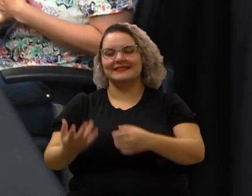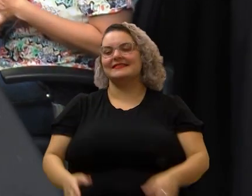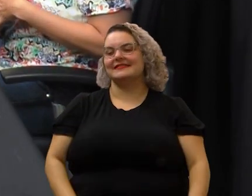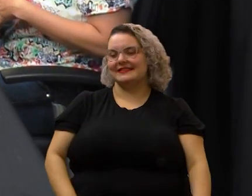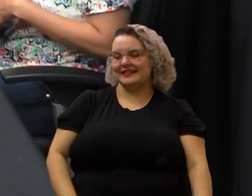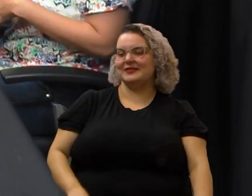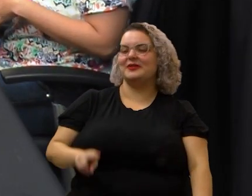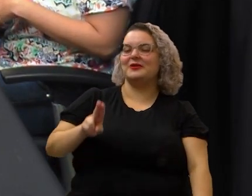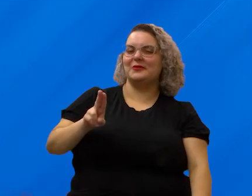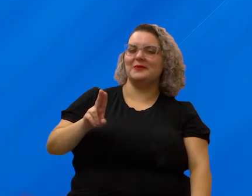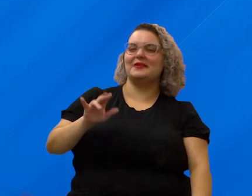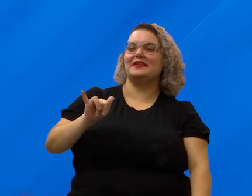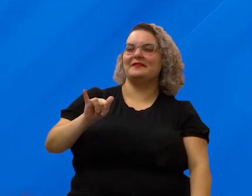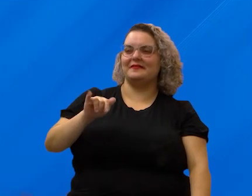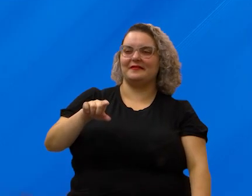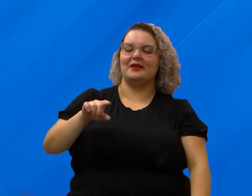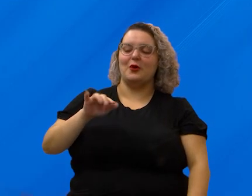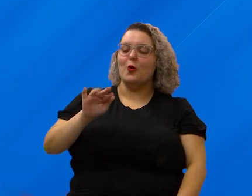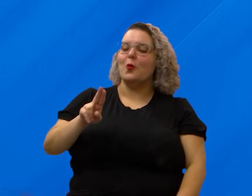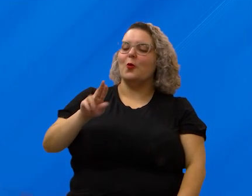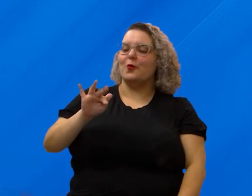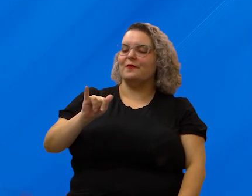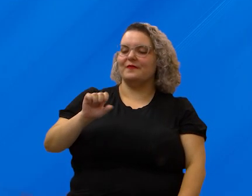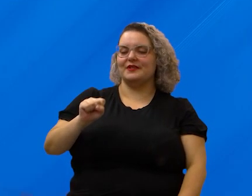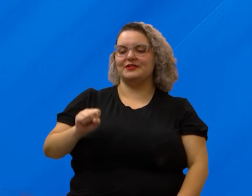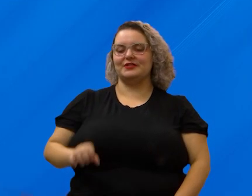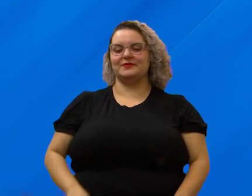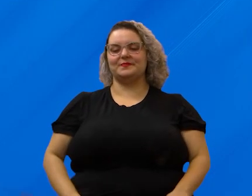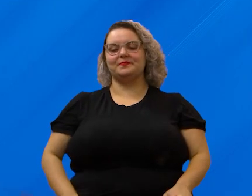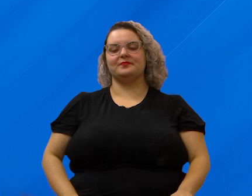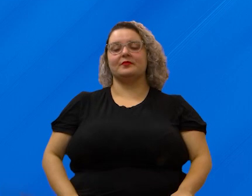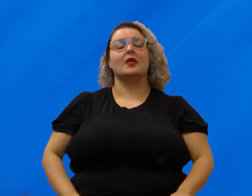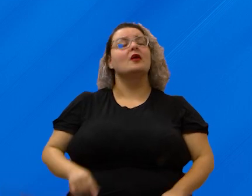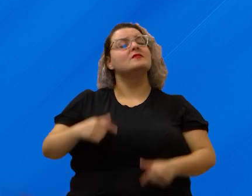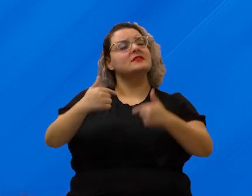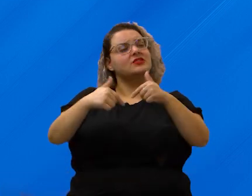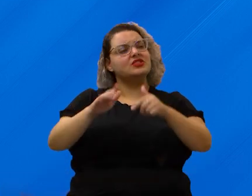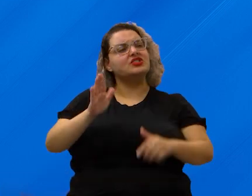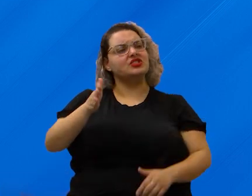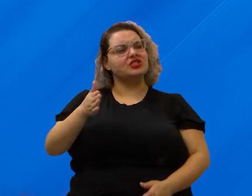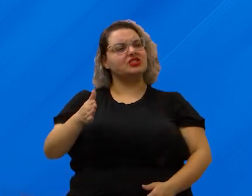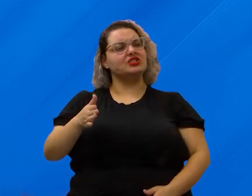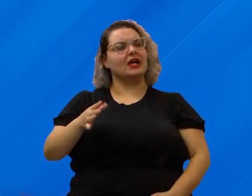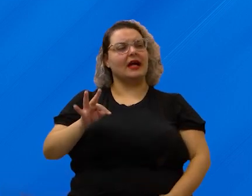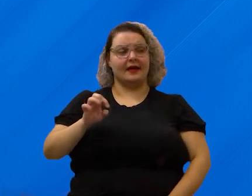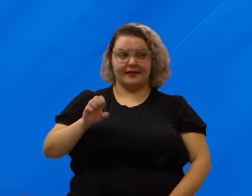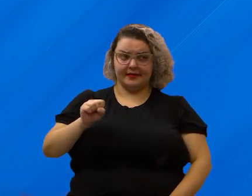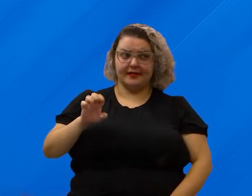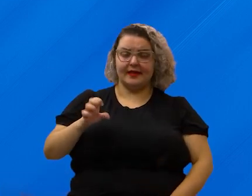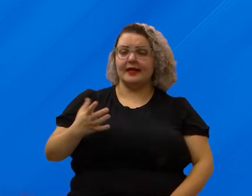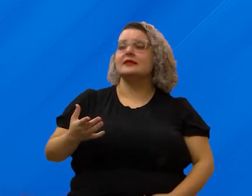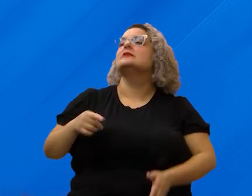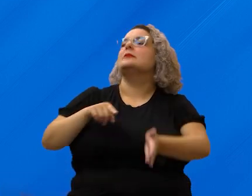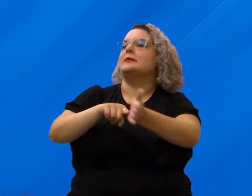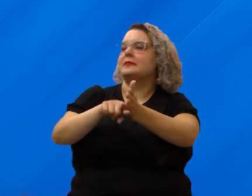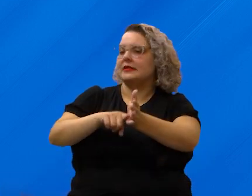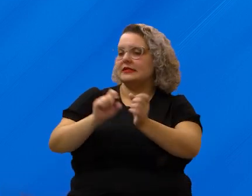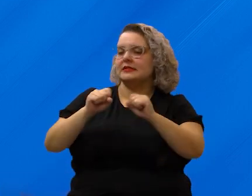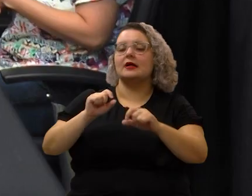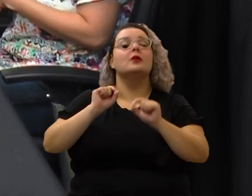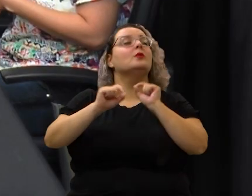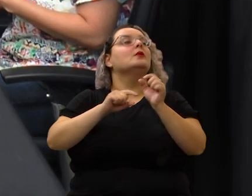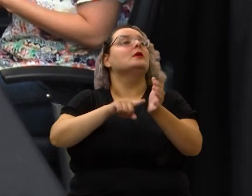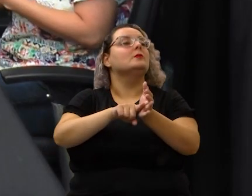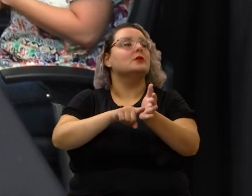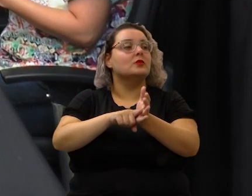Unicamp. Essa é no IFISH. Tá. Mas você já está trabalhando a sua tese? A minha pesquisa,